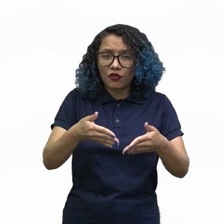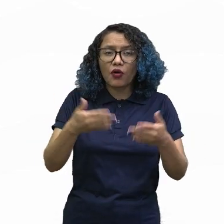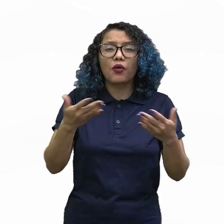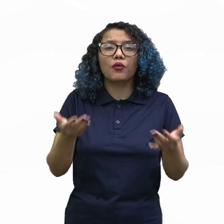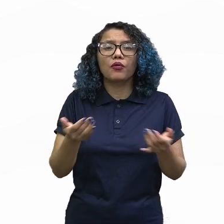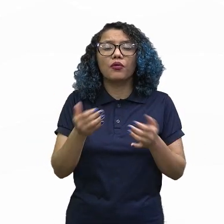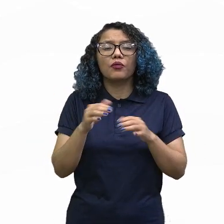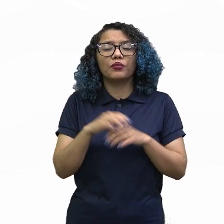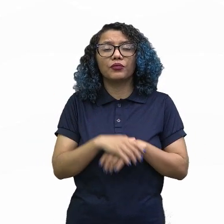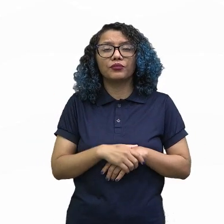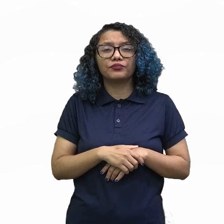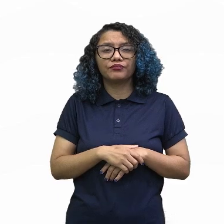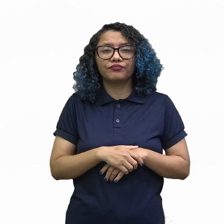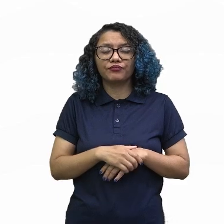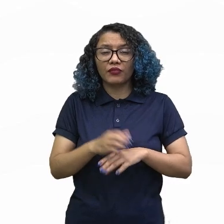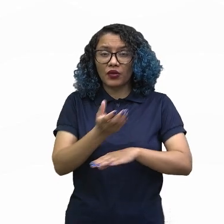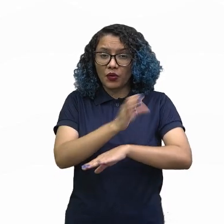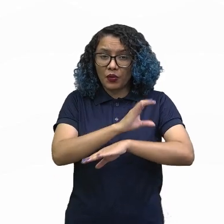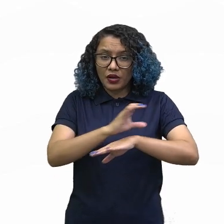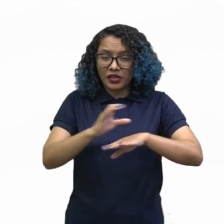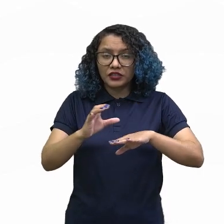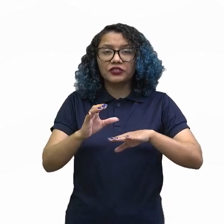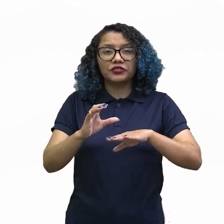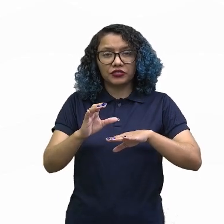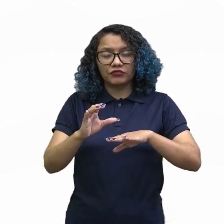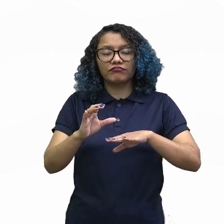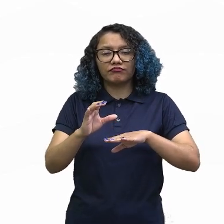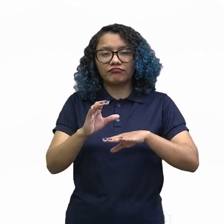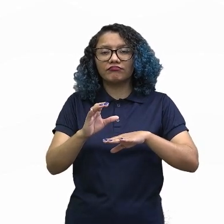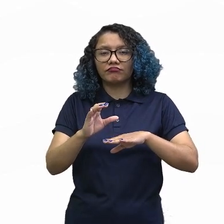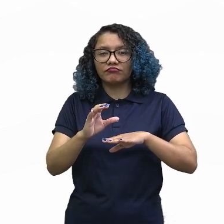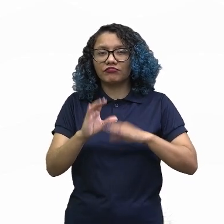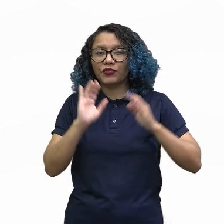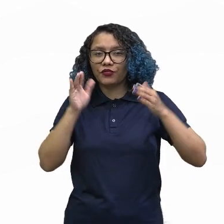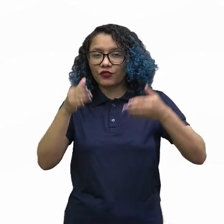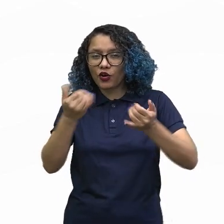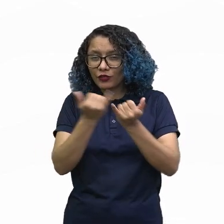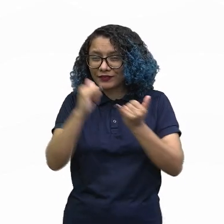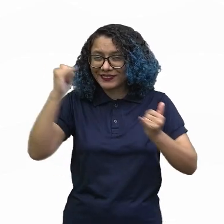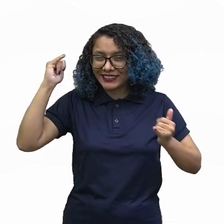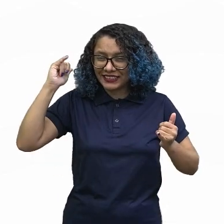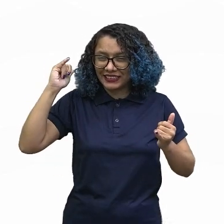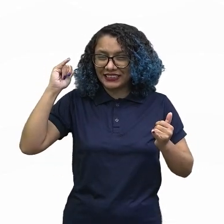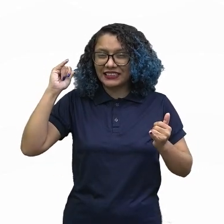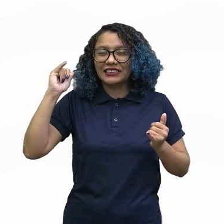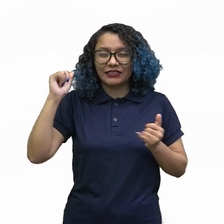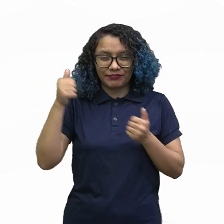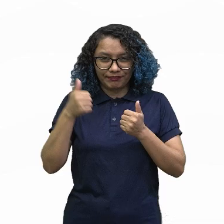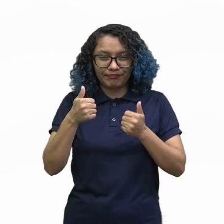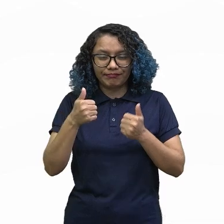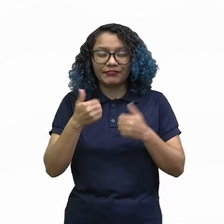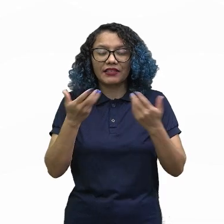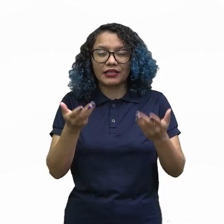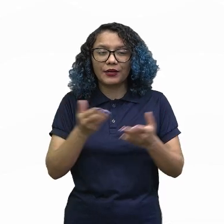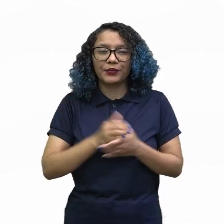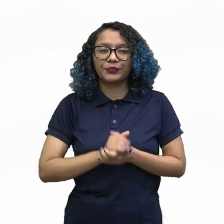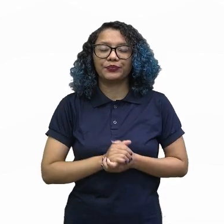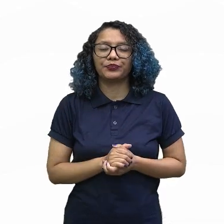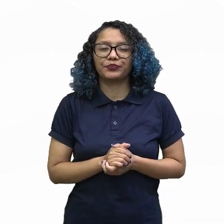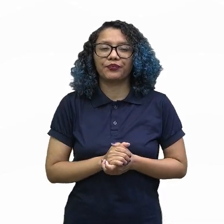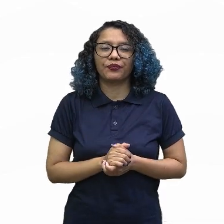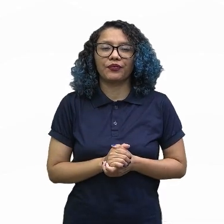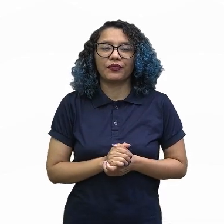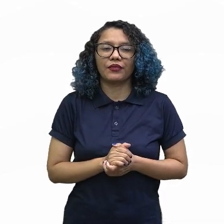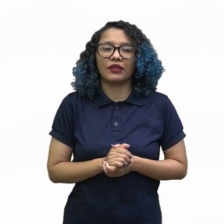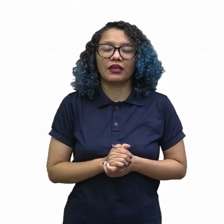para os efeitos da corrente elétrica, que é o choque elétrico. E esse